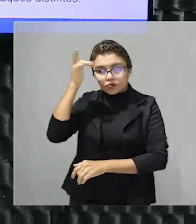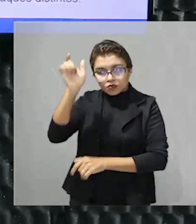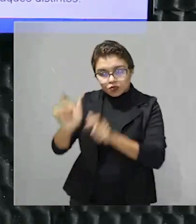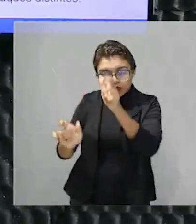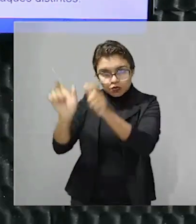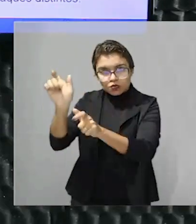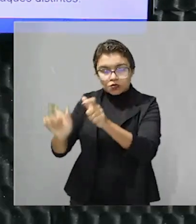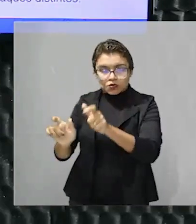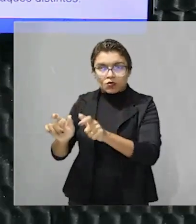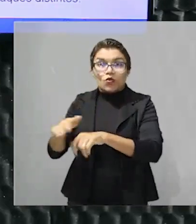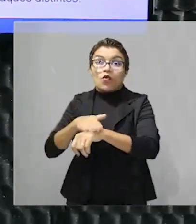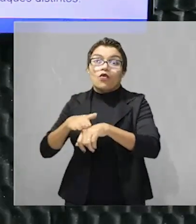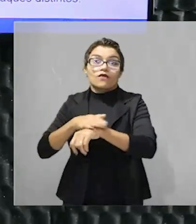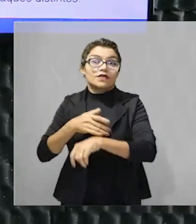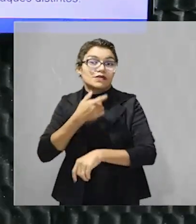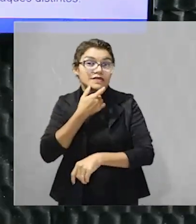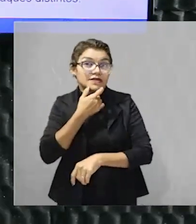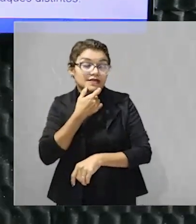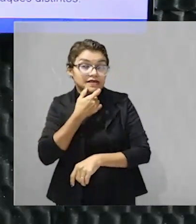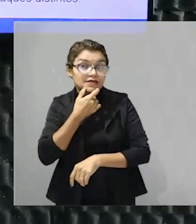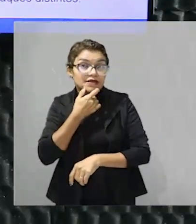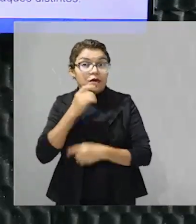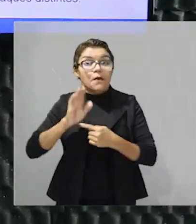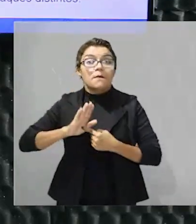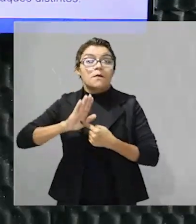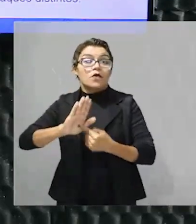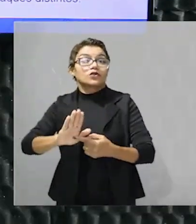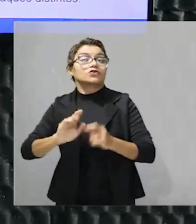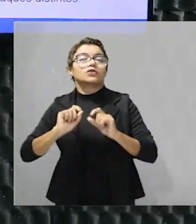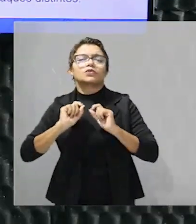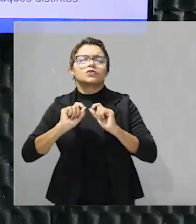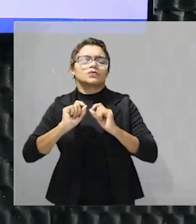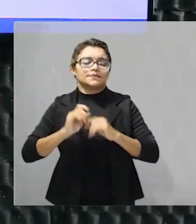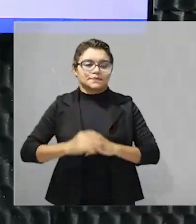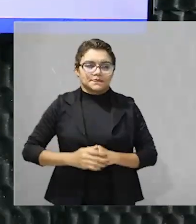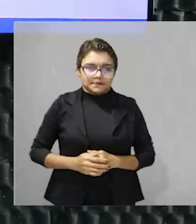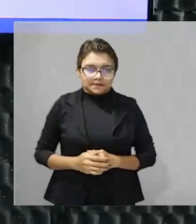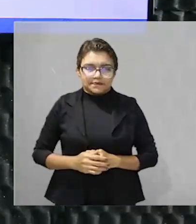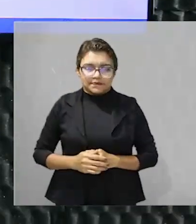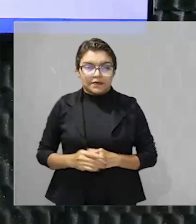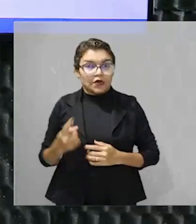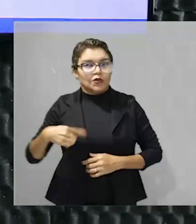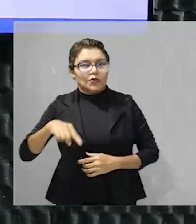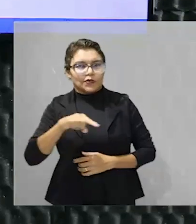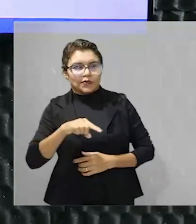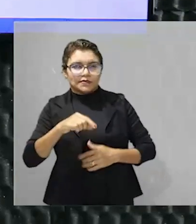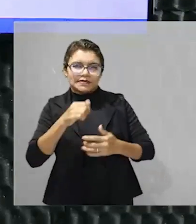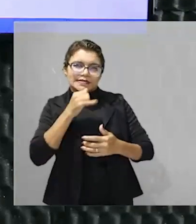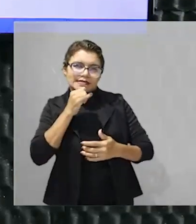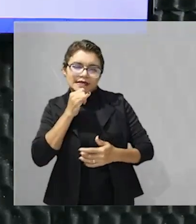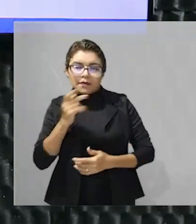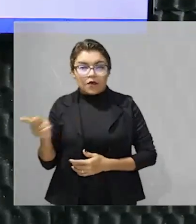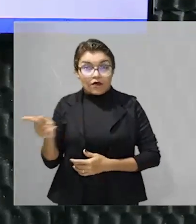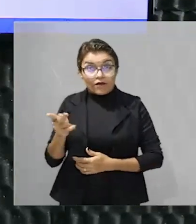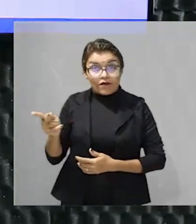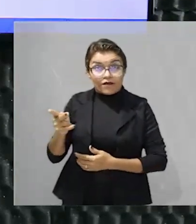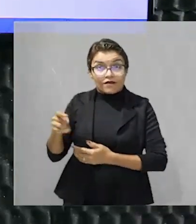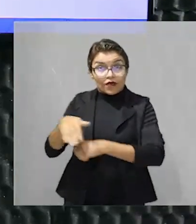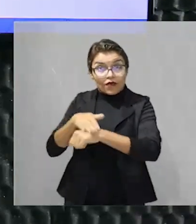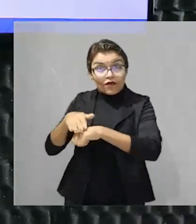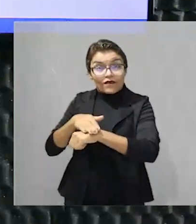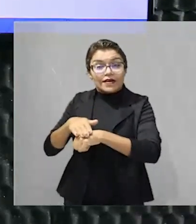em inglês evidencia a. Então, vamos analisar a conversa entre eles. Como eu